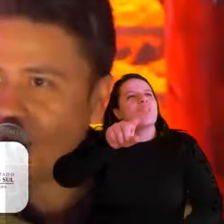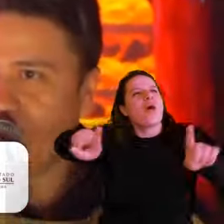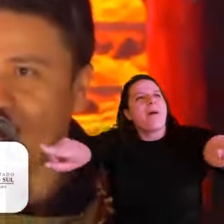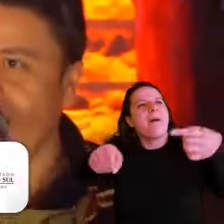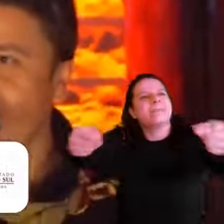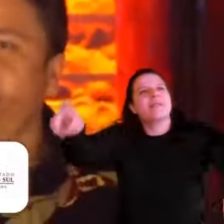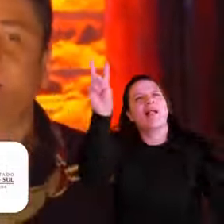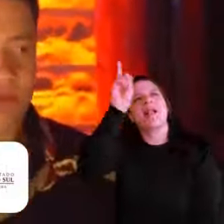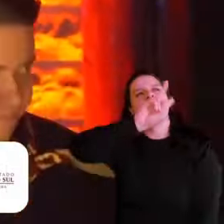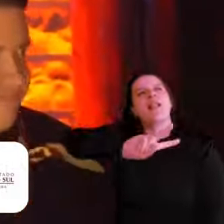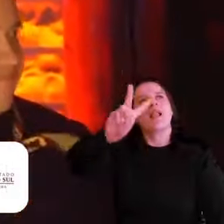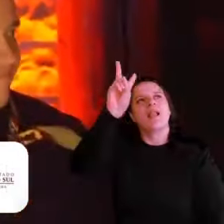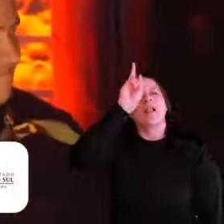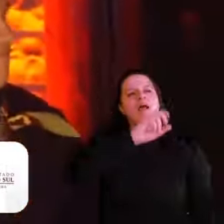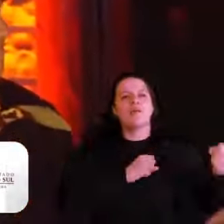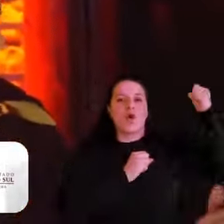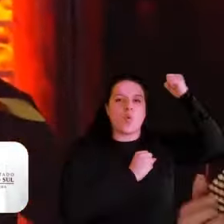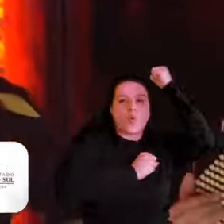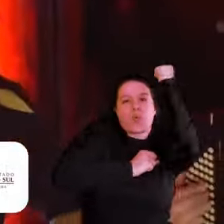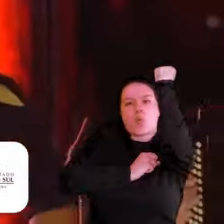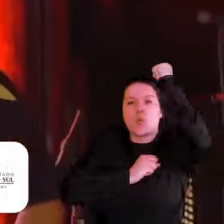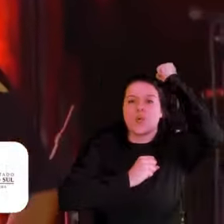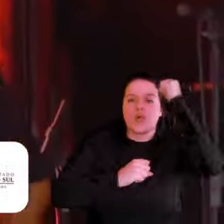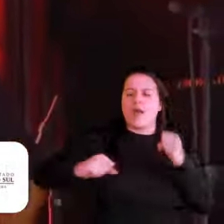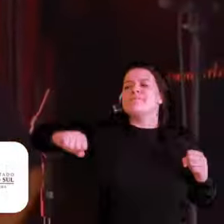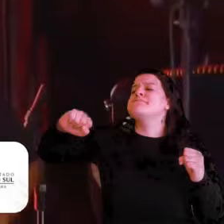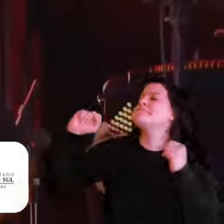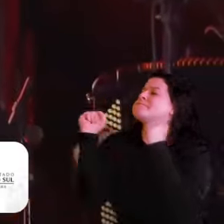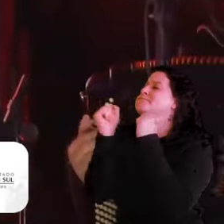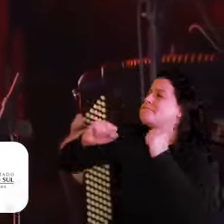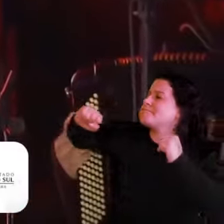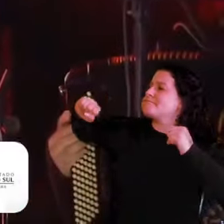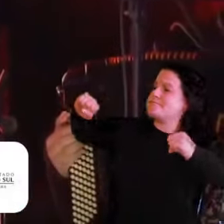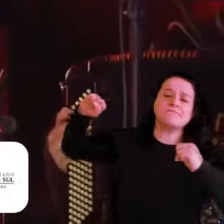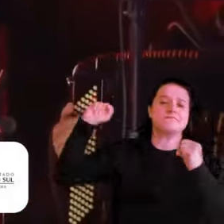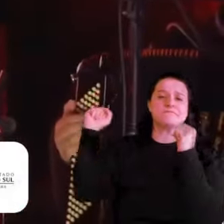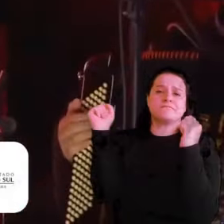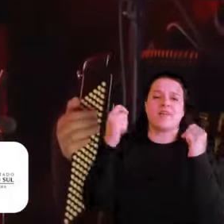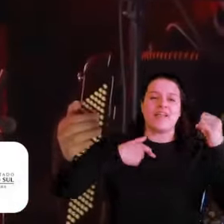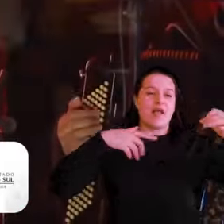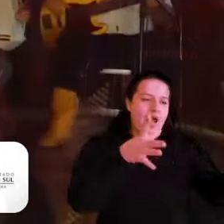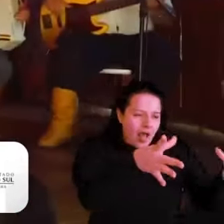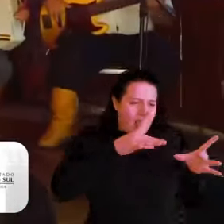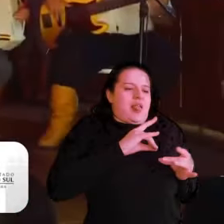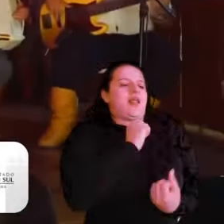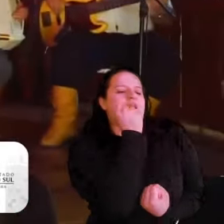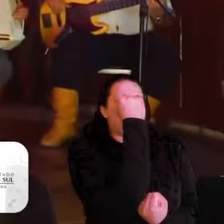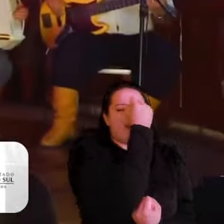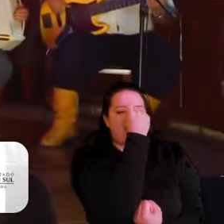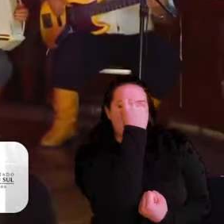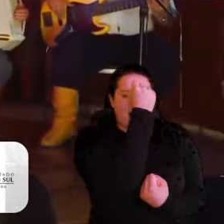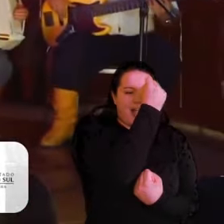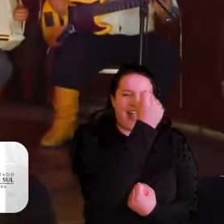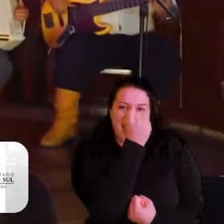gaita gaboneira. Faz lembrar do surungo da tia Nena. E o gaiteiro sapecando a maneira. E eu dançando agarradinho